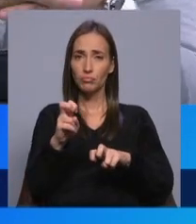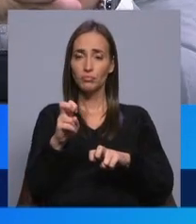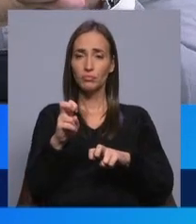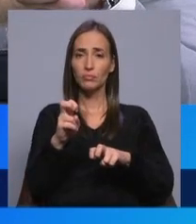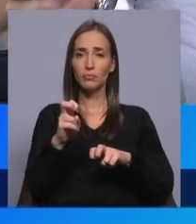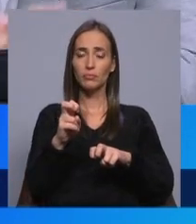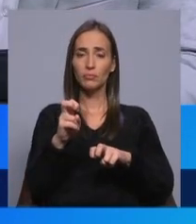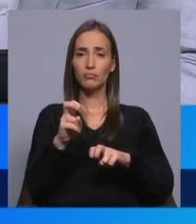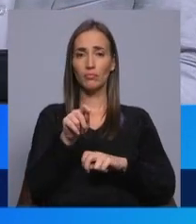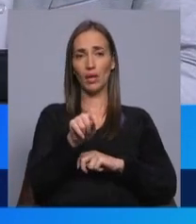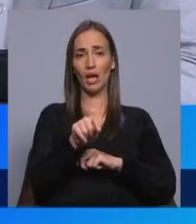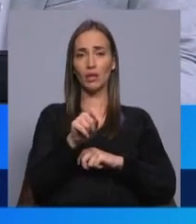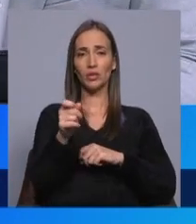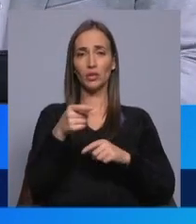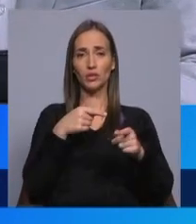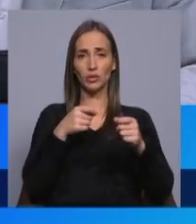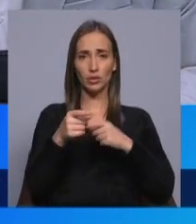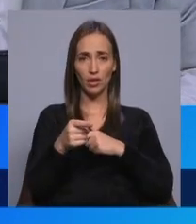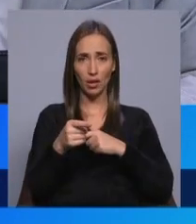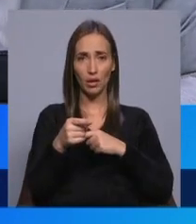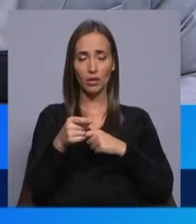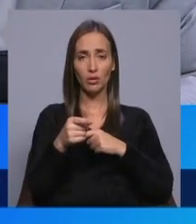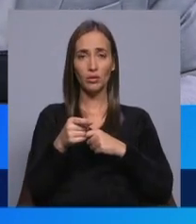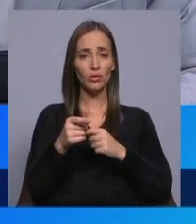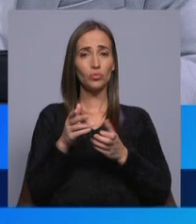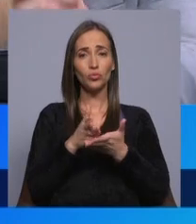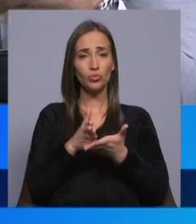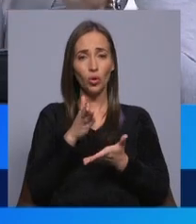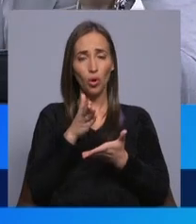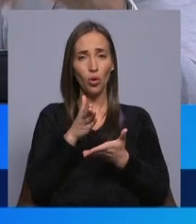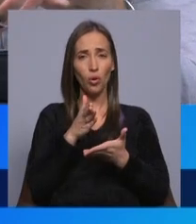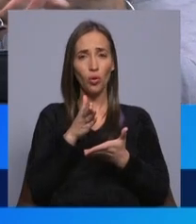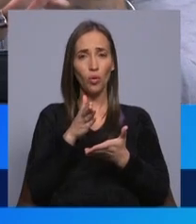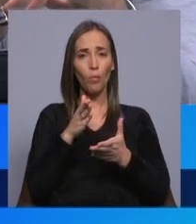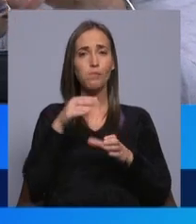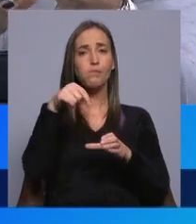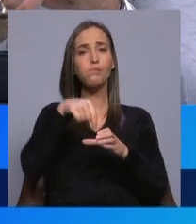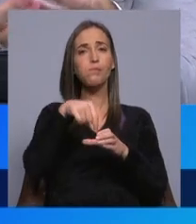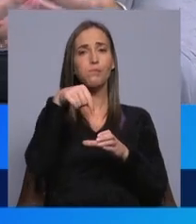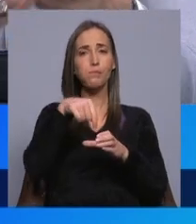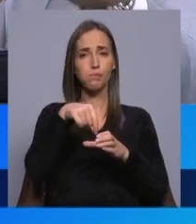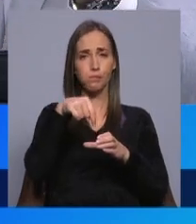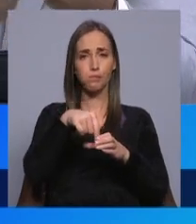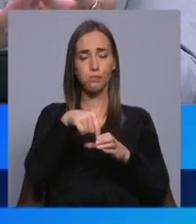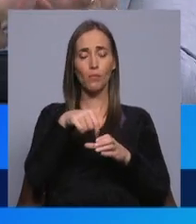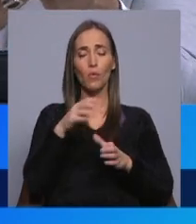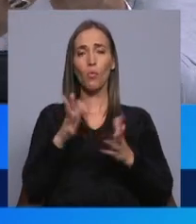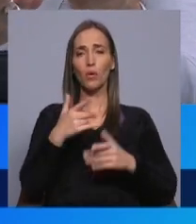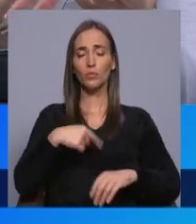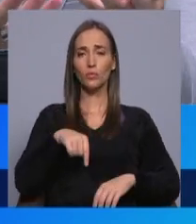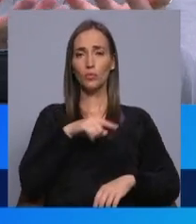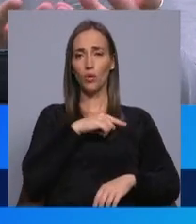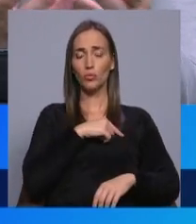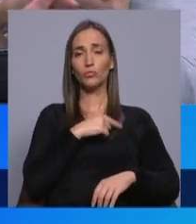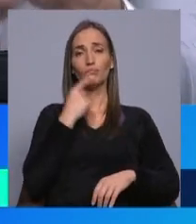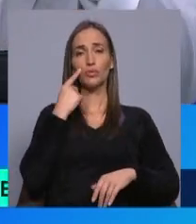encontrar nesta estrela, foi apenas e tão só o seu núcleo. Ou seja, quando nós conhecemos a